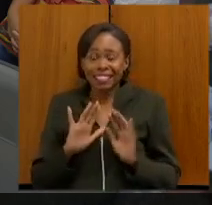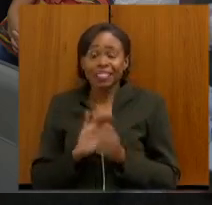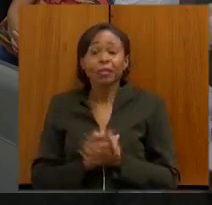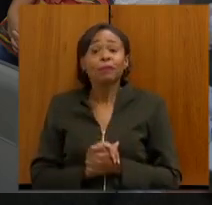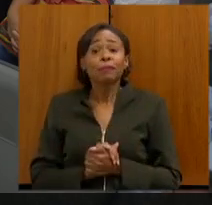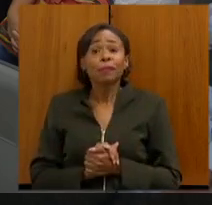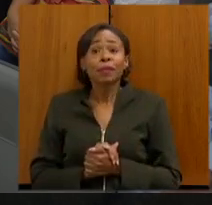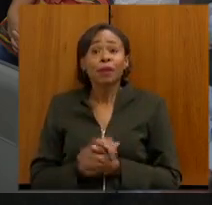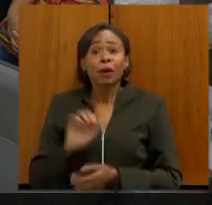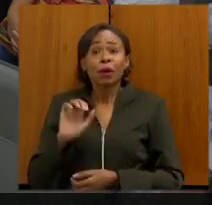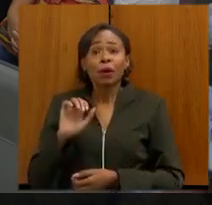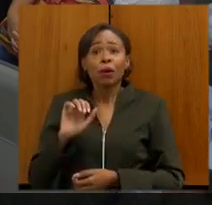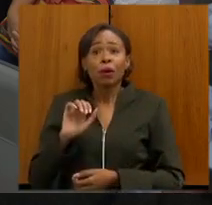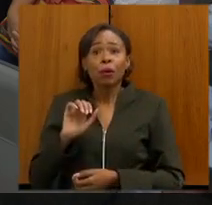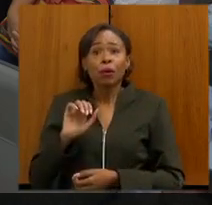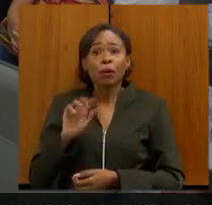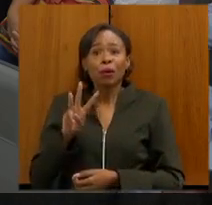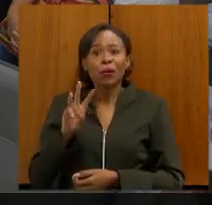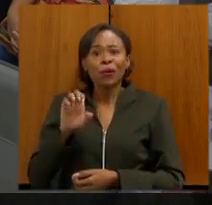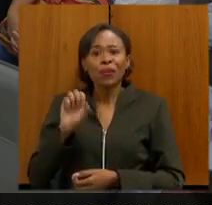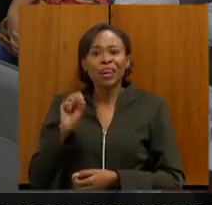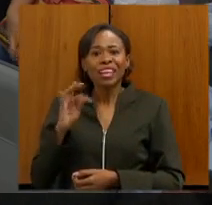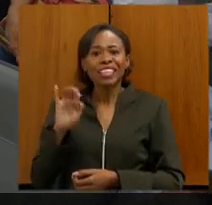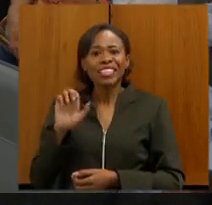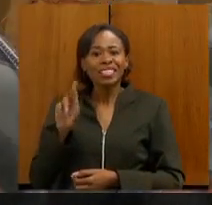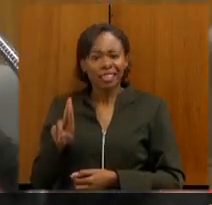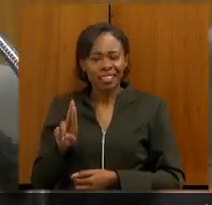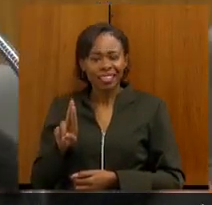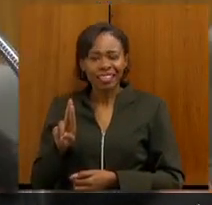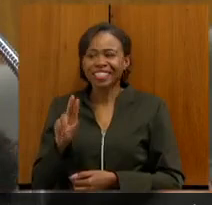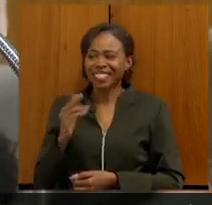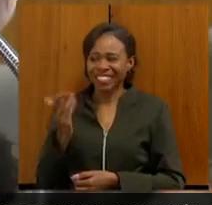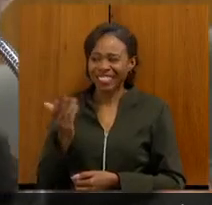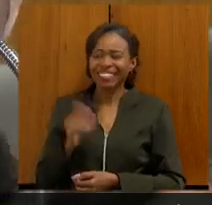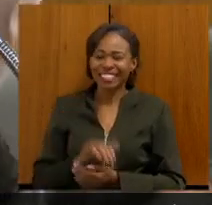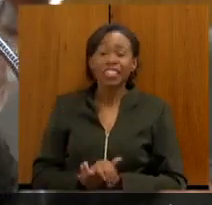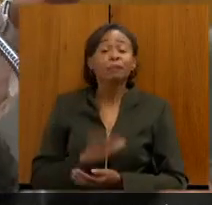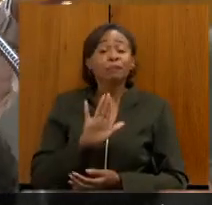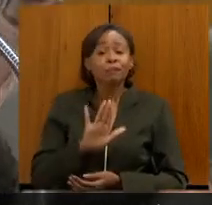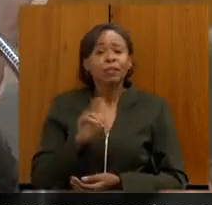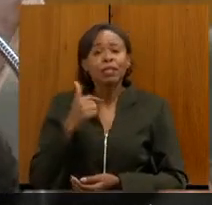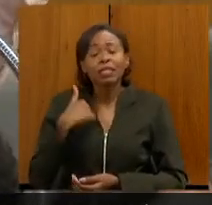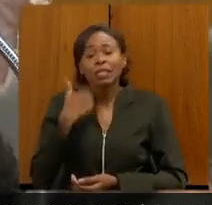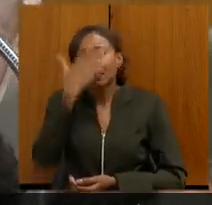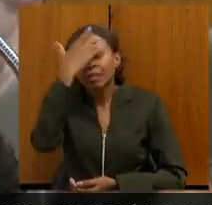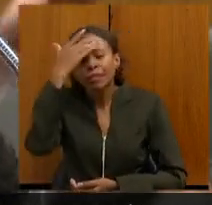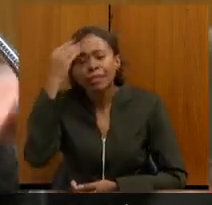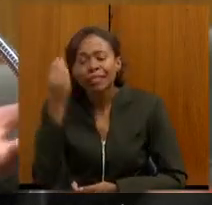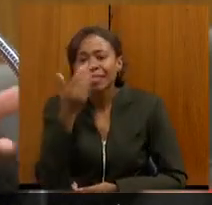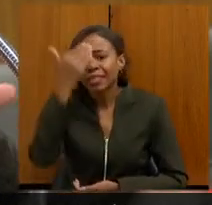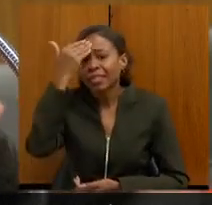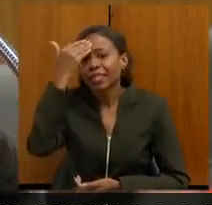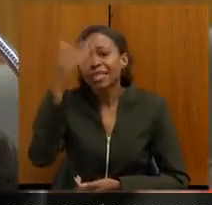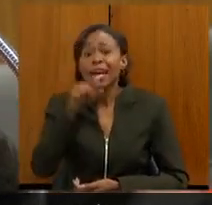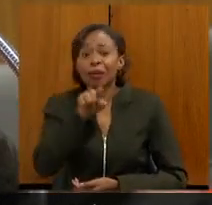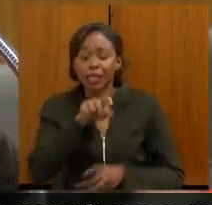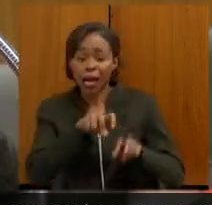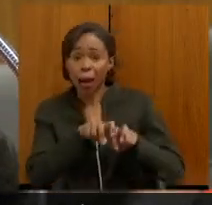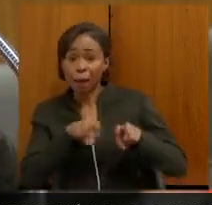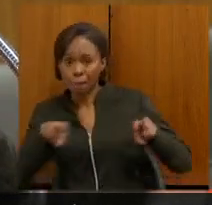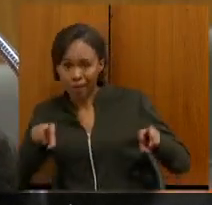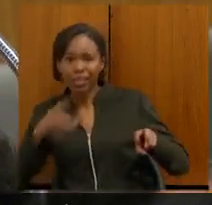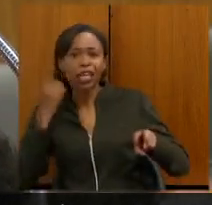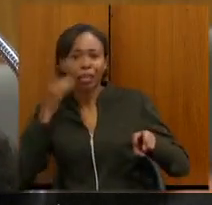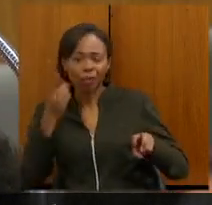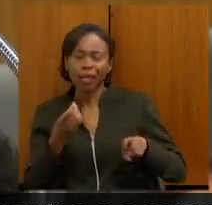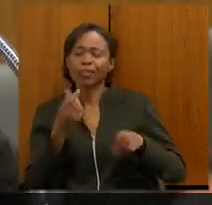Welisson Welisson Welisson eu deixei a emoção tomar conta e não agradeci né Eu apoio da mesa Estadual